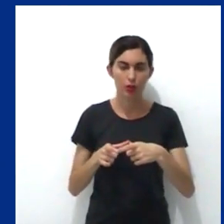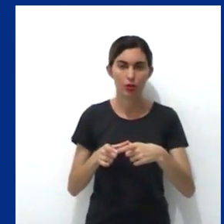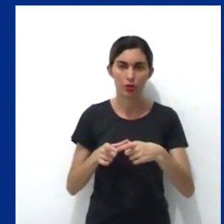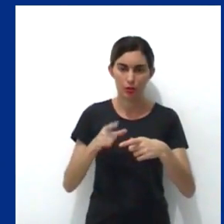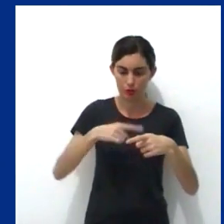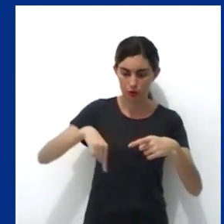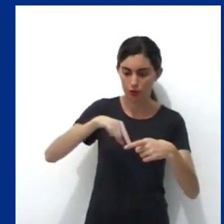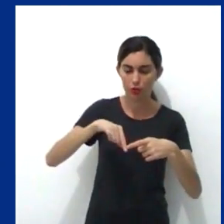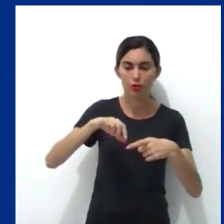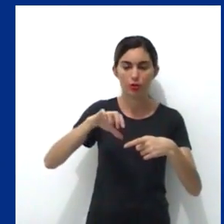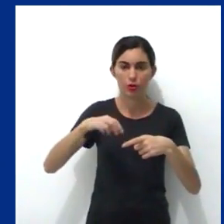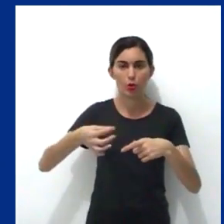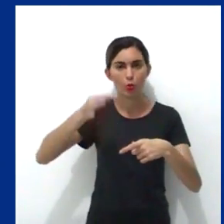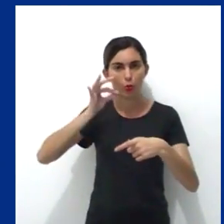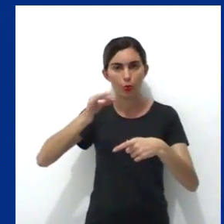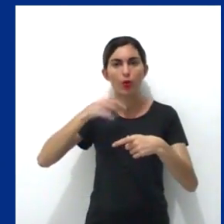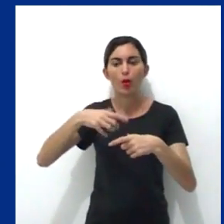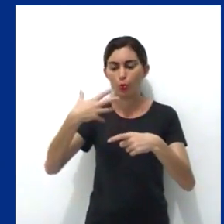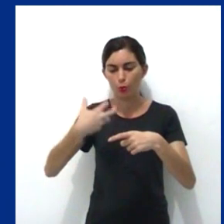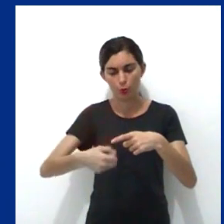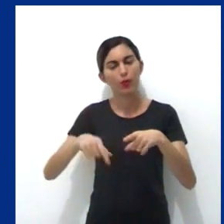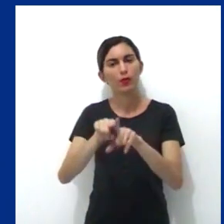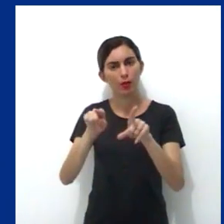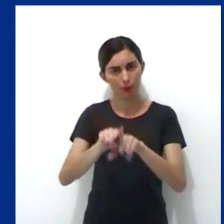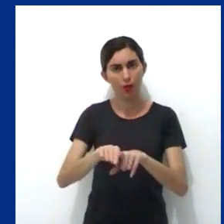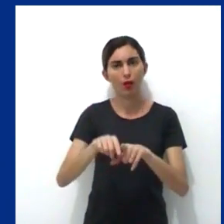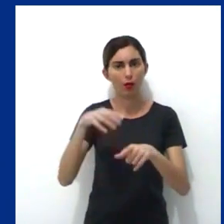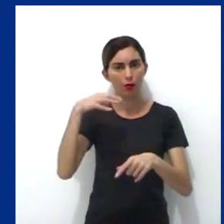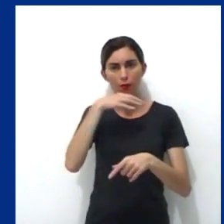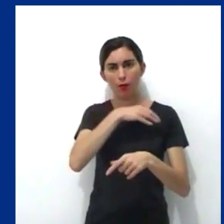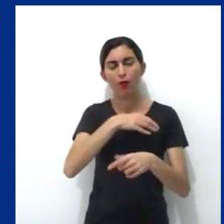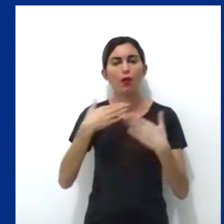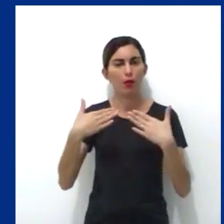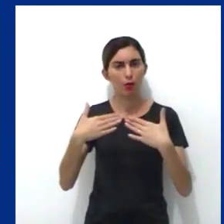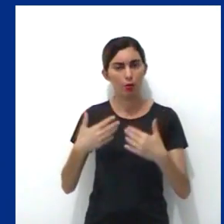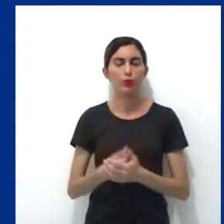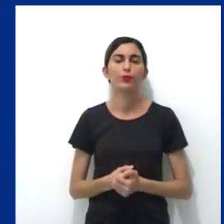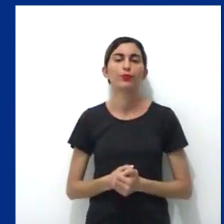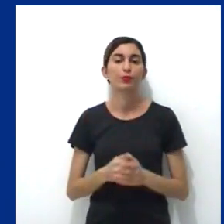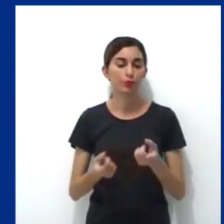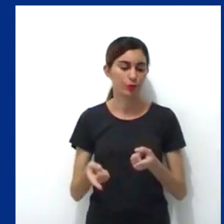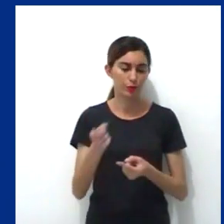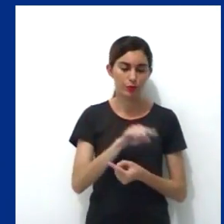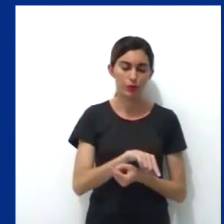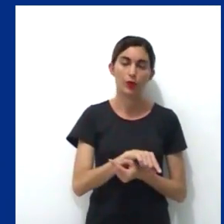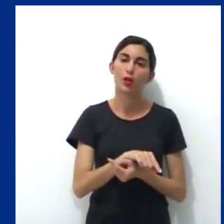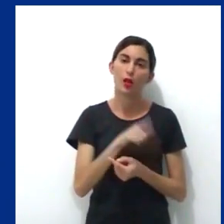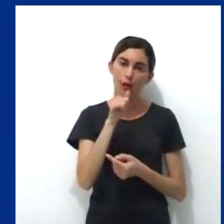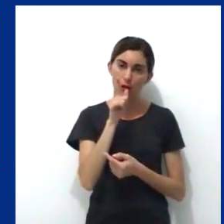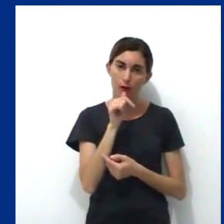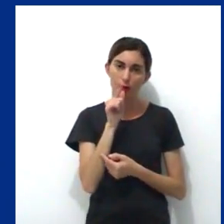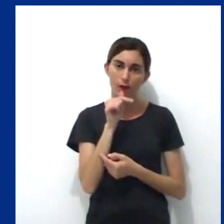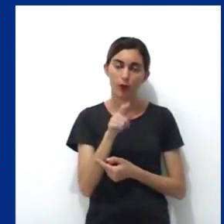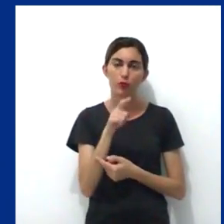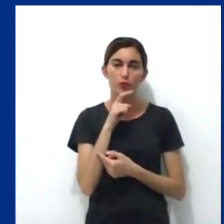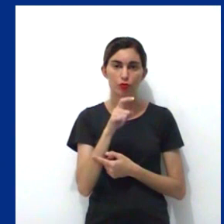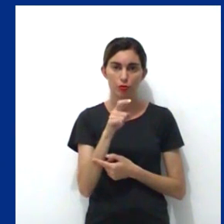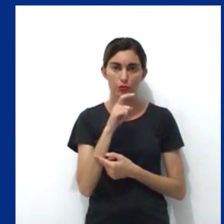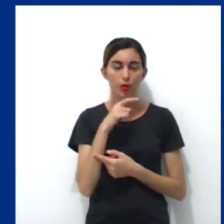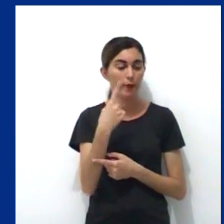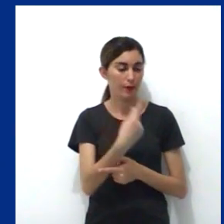ar vai fazer com que o calor do café saia para o ar. Também existe aí o contato